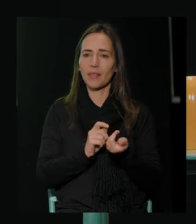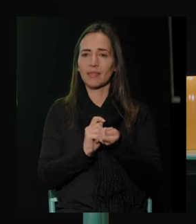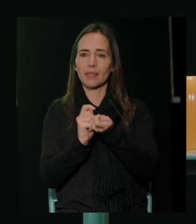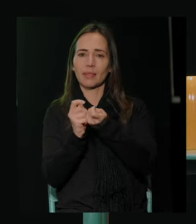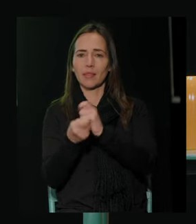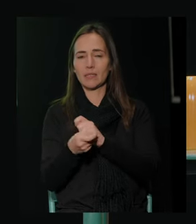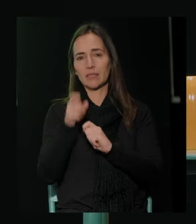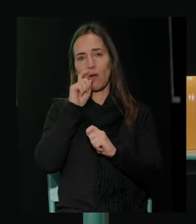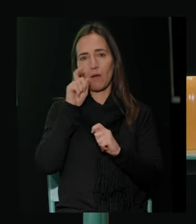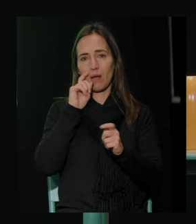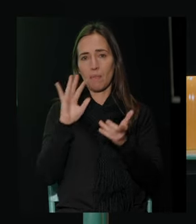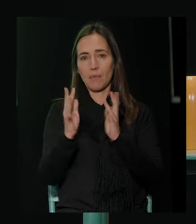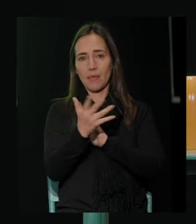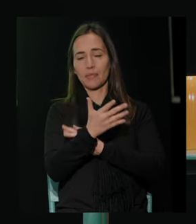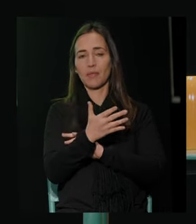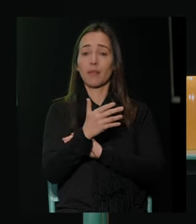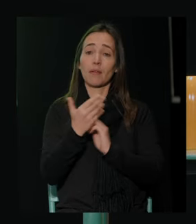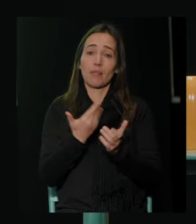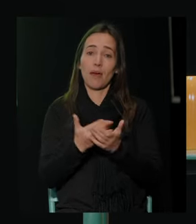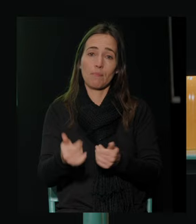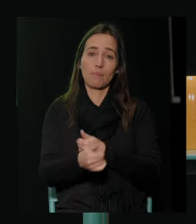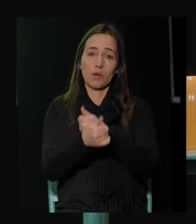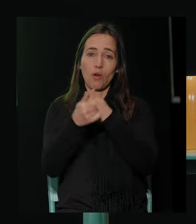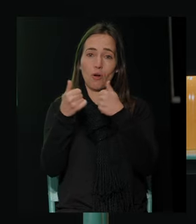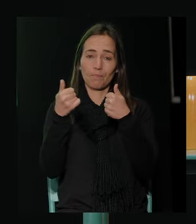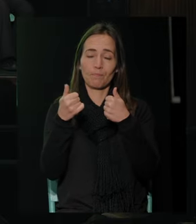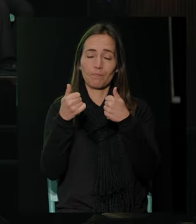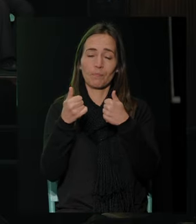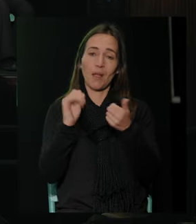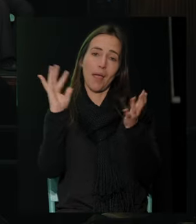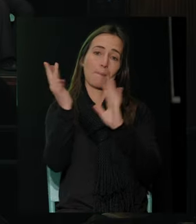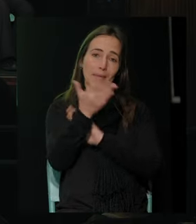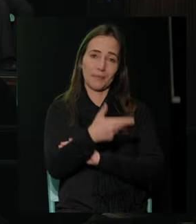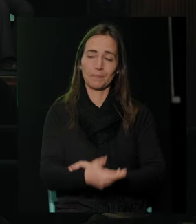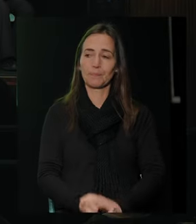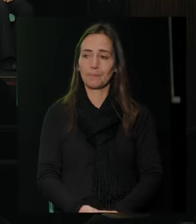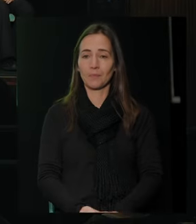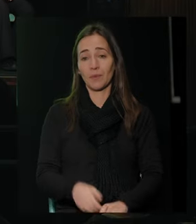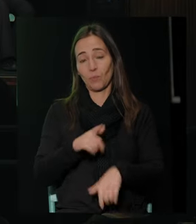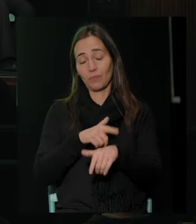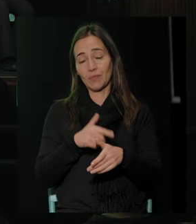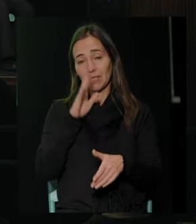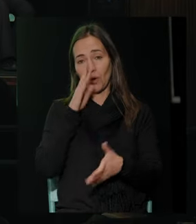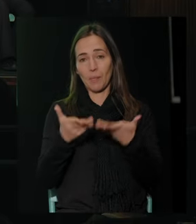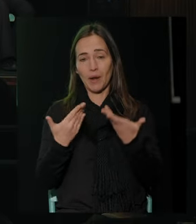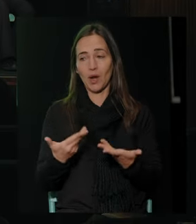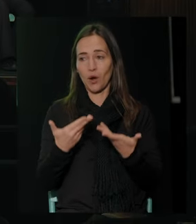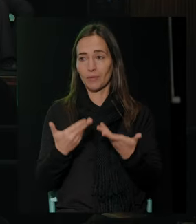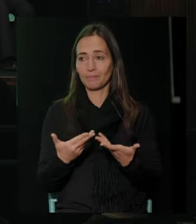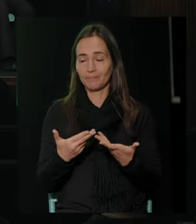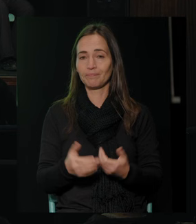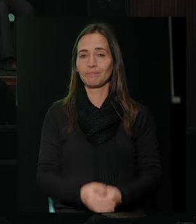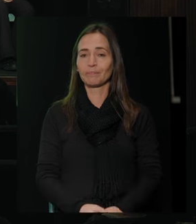transição ecológica e para poder melhorar o estado ambiental que temos agora no, no, nas zonas